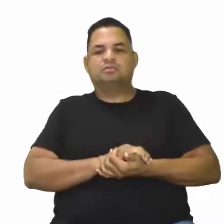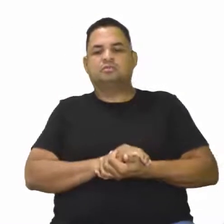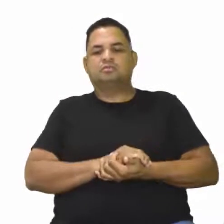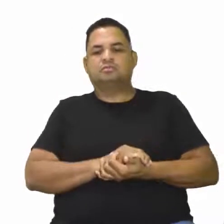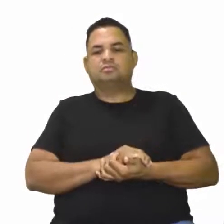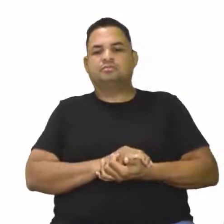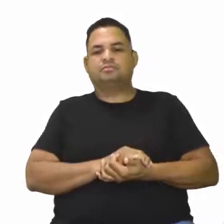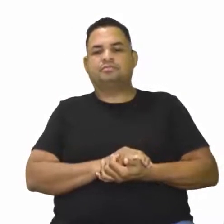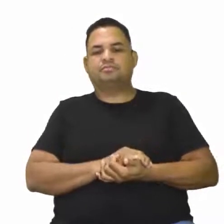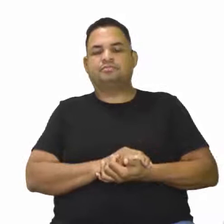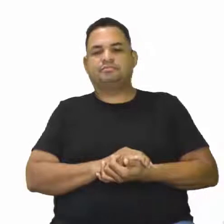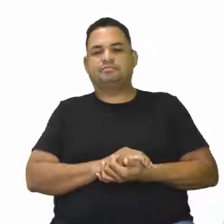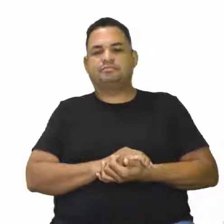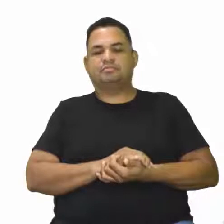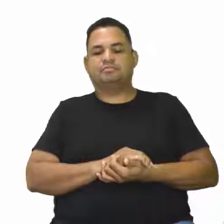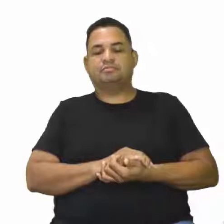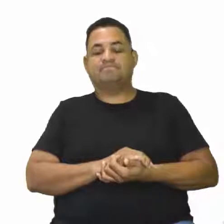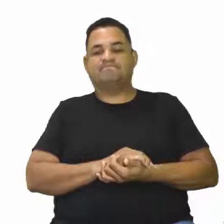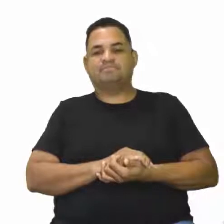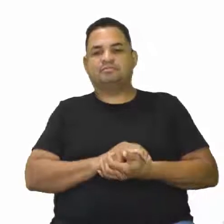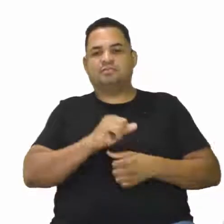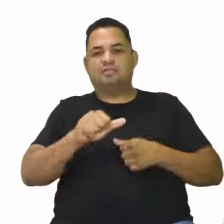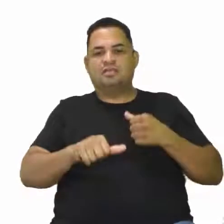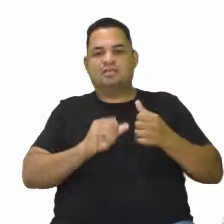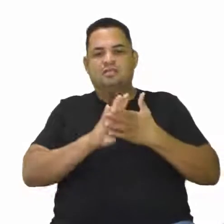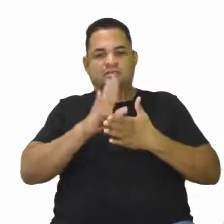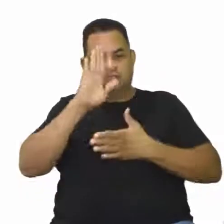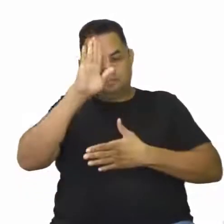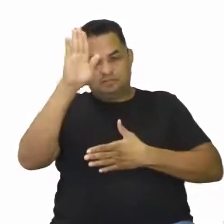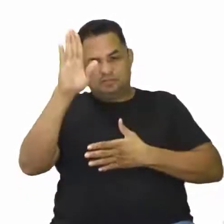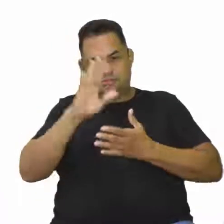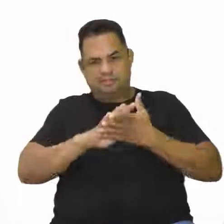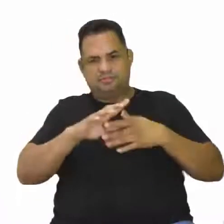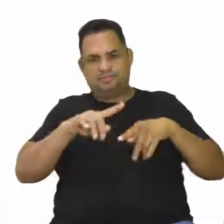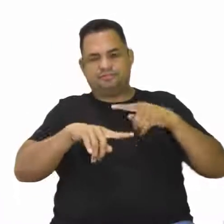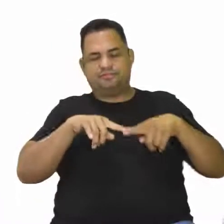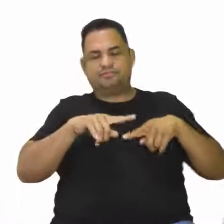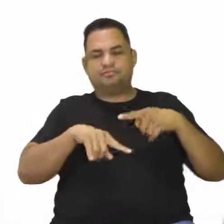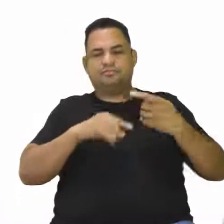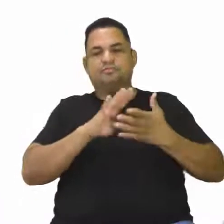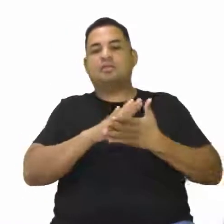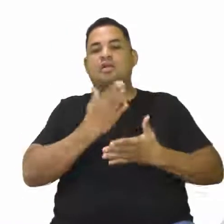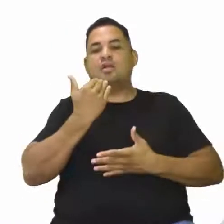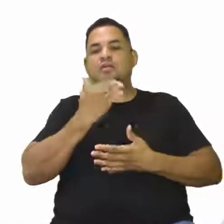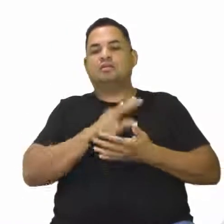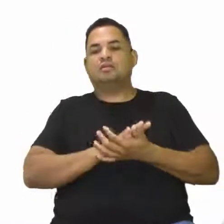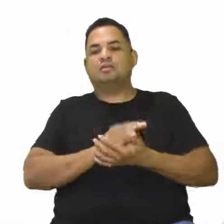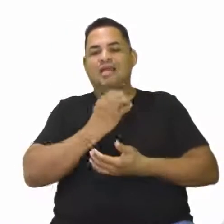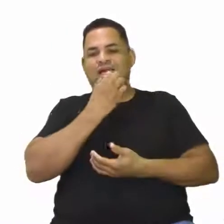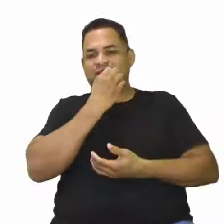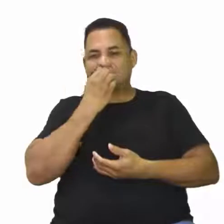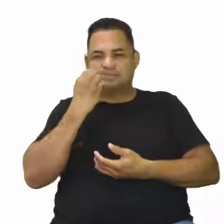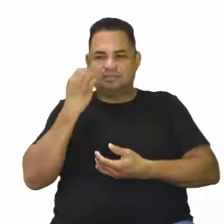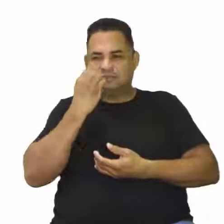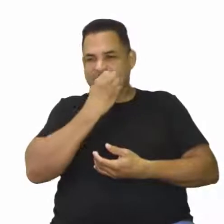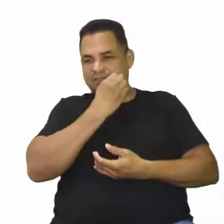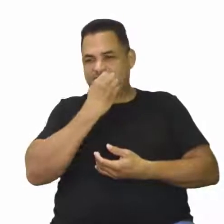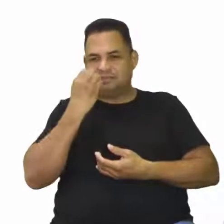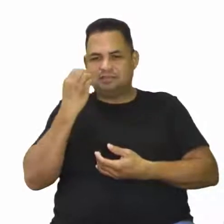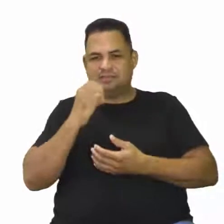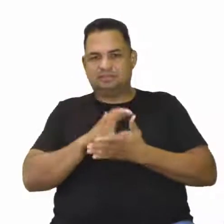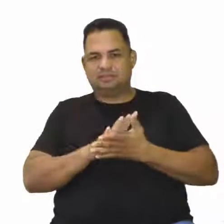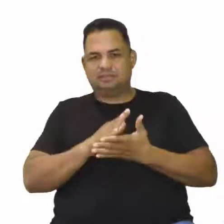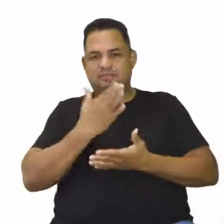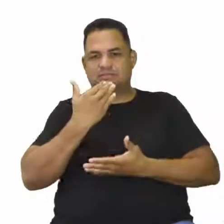Olha só. Para variar, né? Um dos principais ingredientes de El Salvador é o milho. Entre